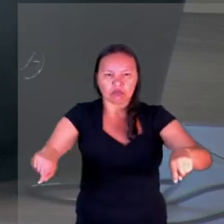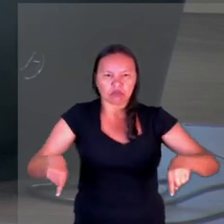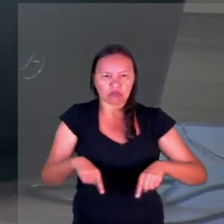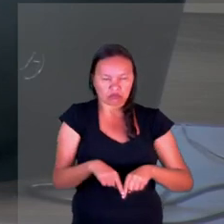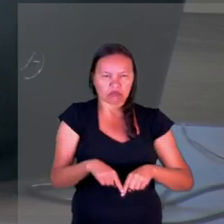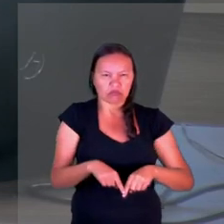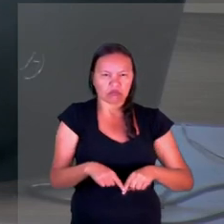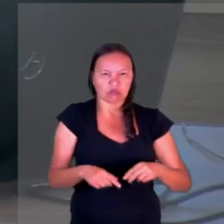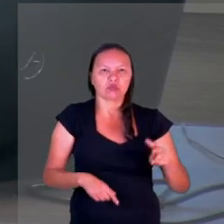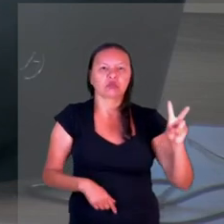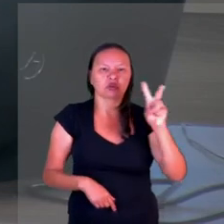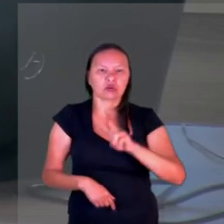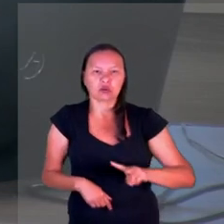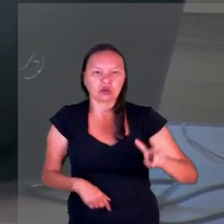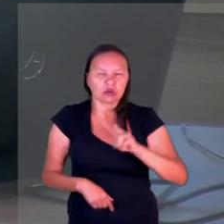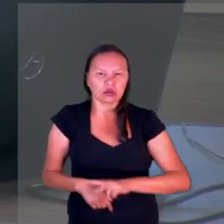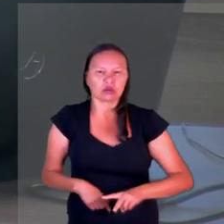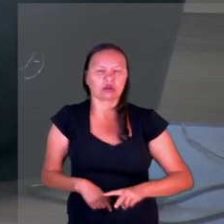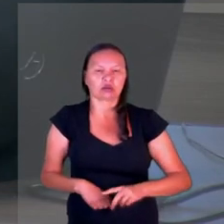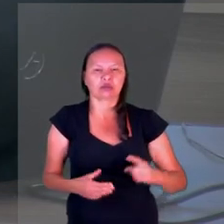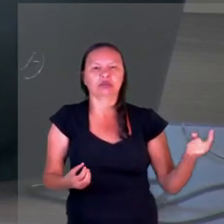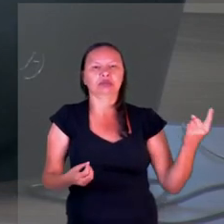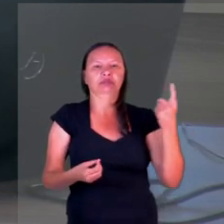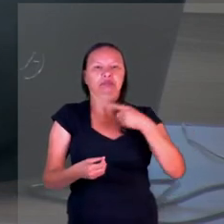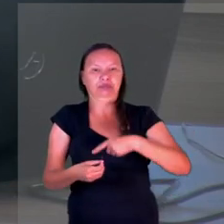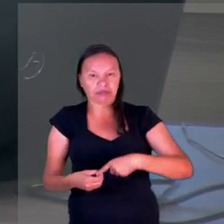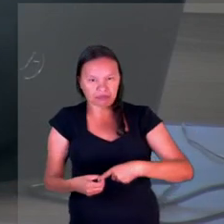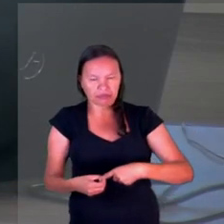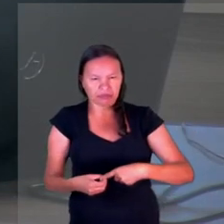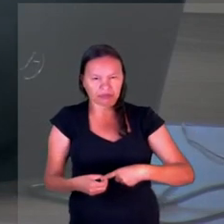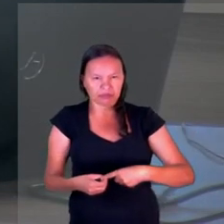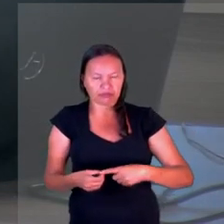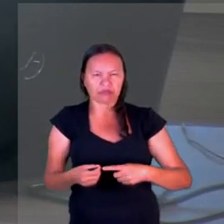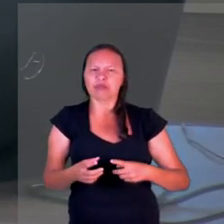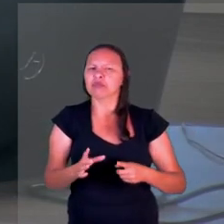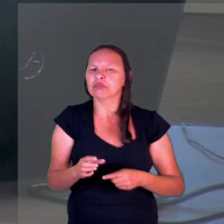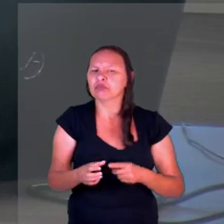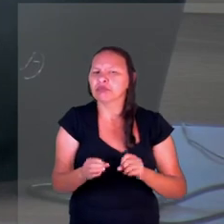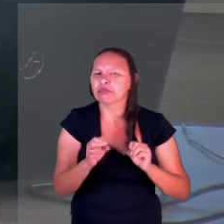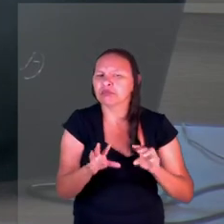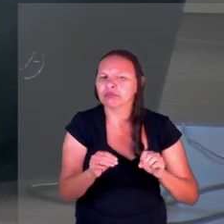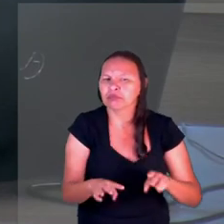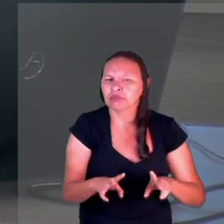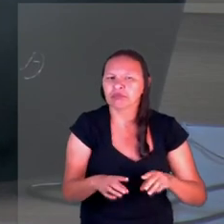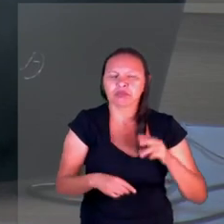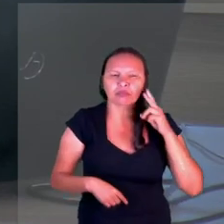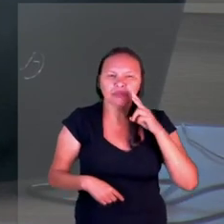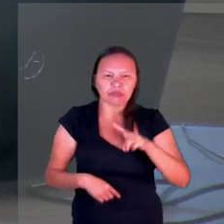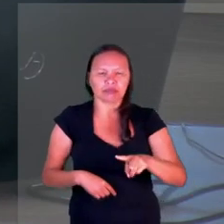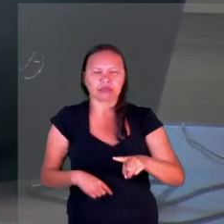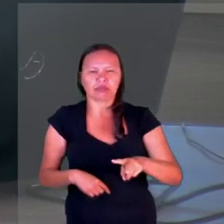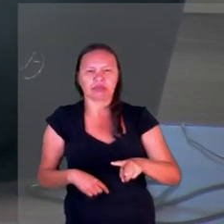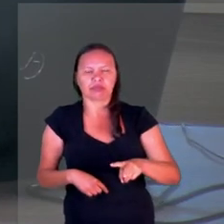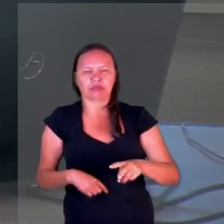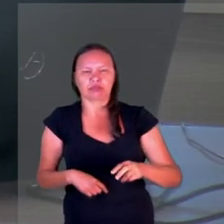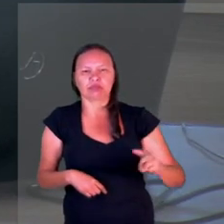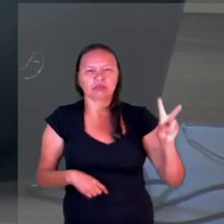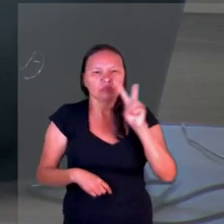subutilizadas eminentemente voltadas à especulação Imobiliária eminente voltadas à